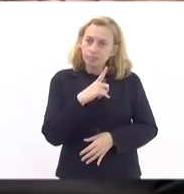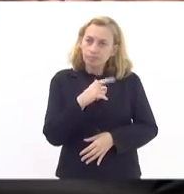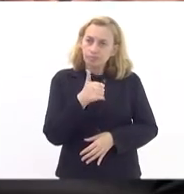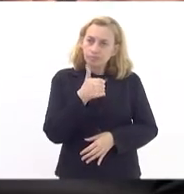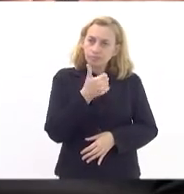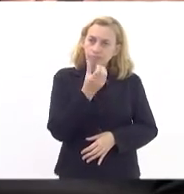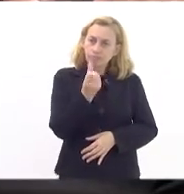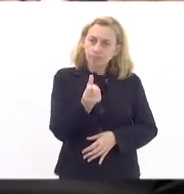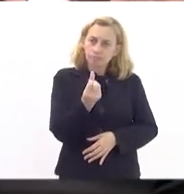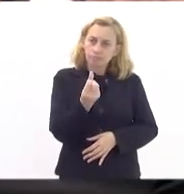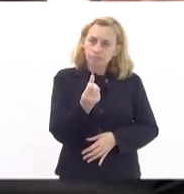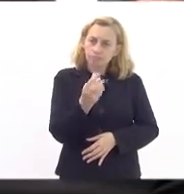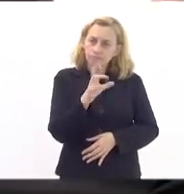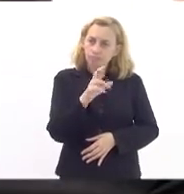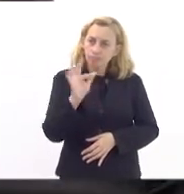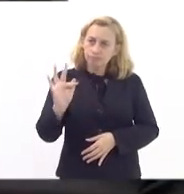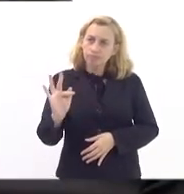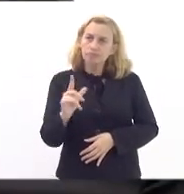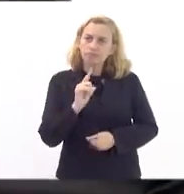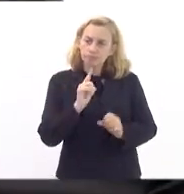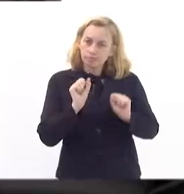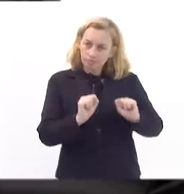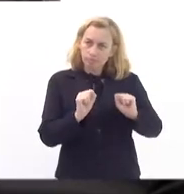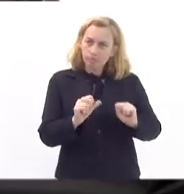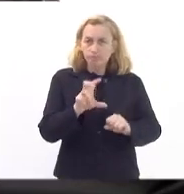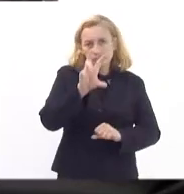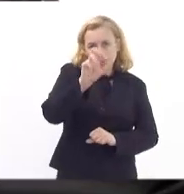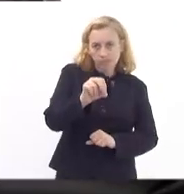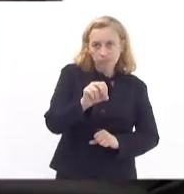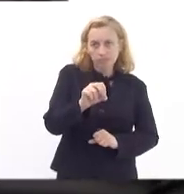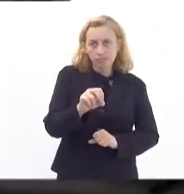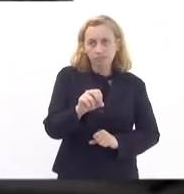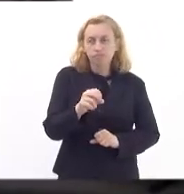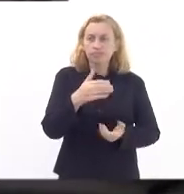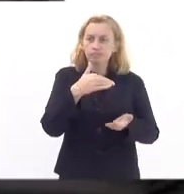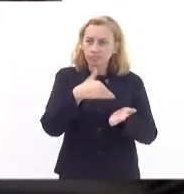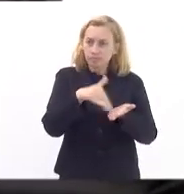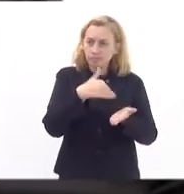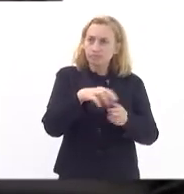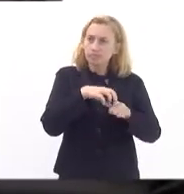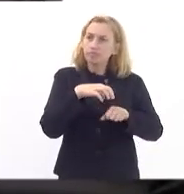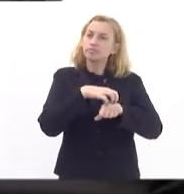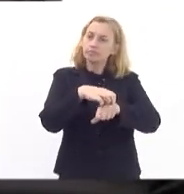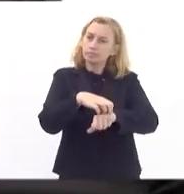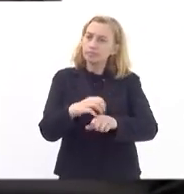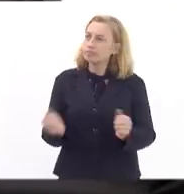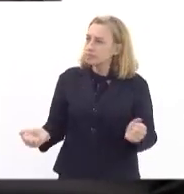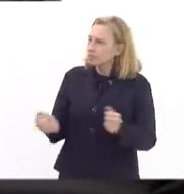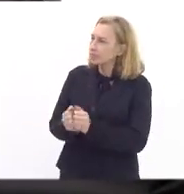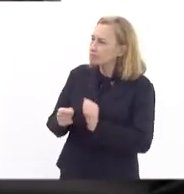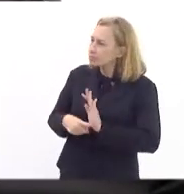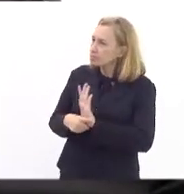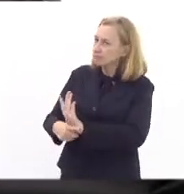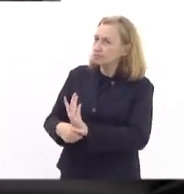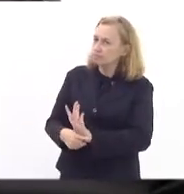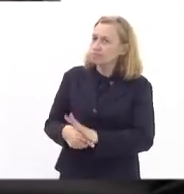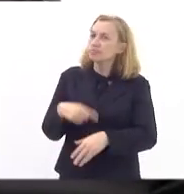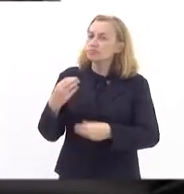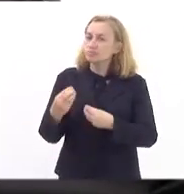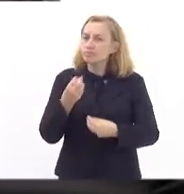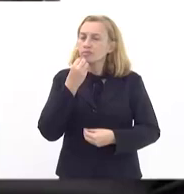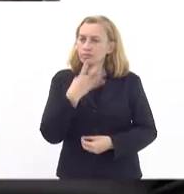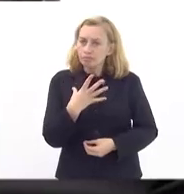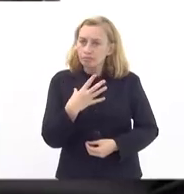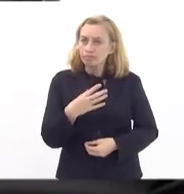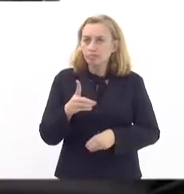seis no raio que pudesse ter 50 talvez a secretaria de transporte pudesse está ajudando como não seria